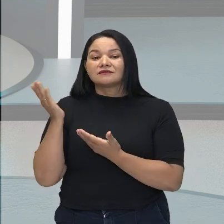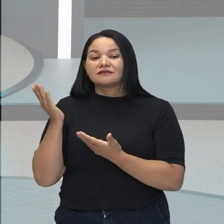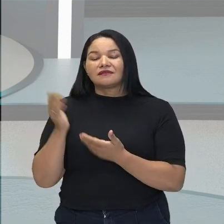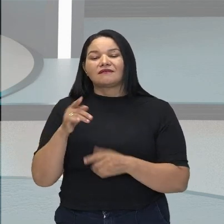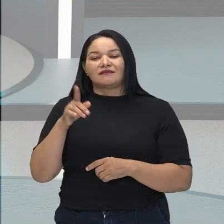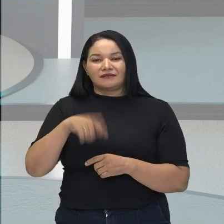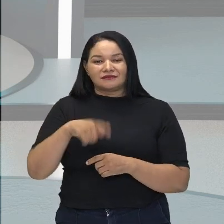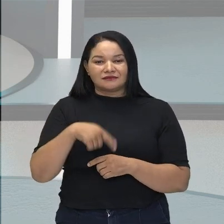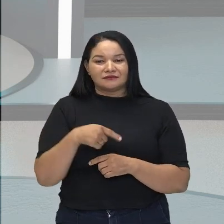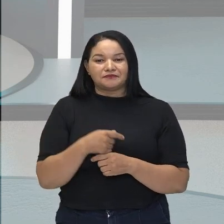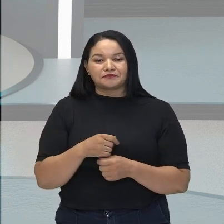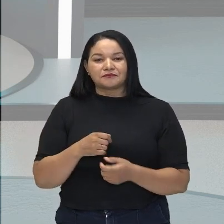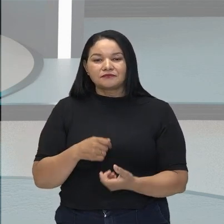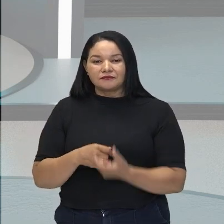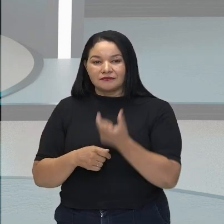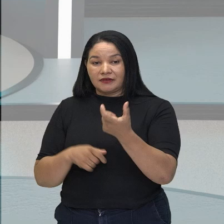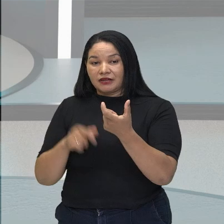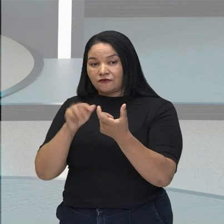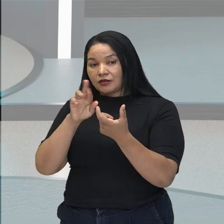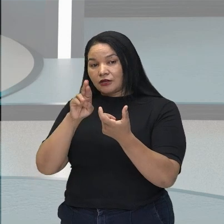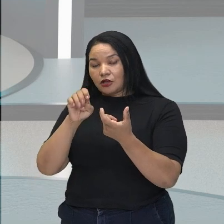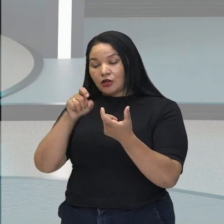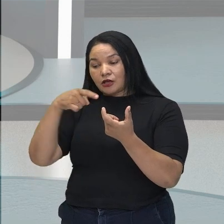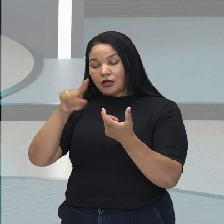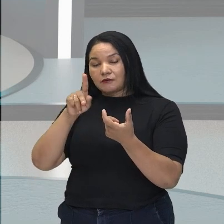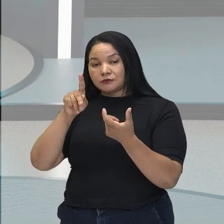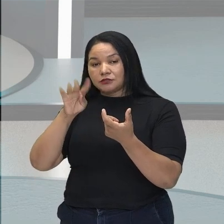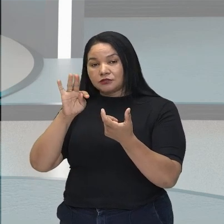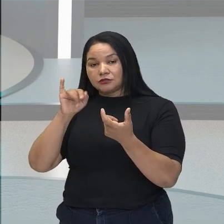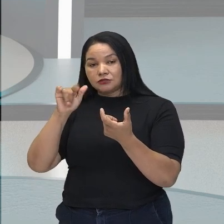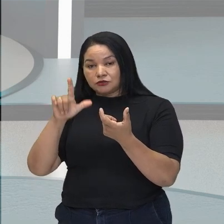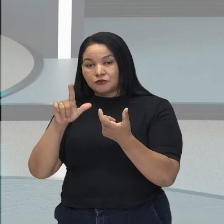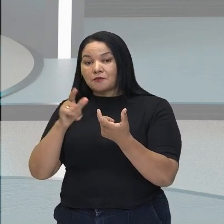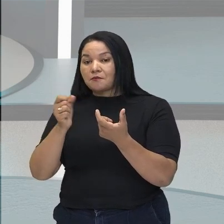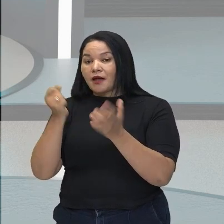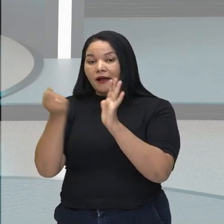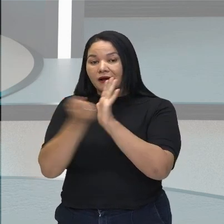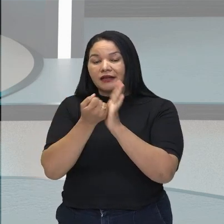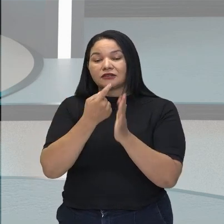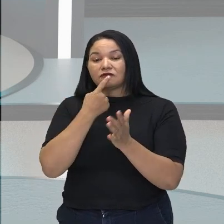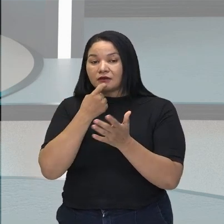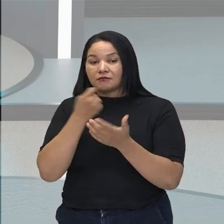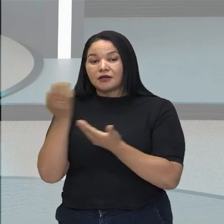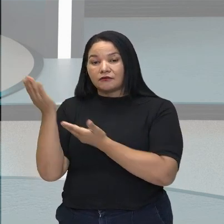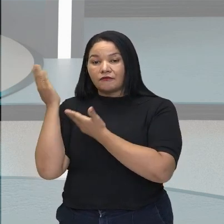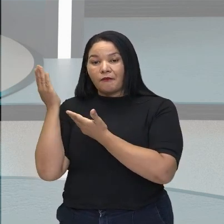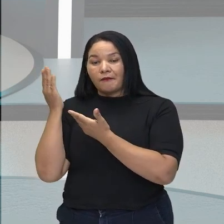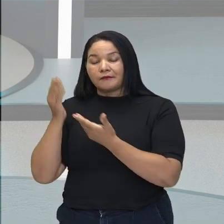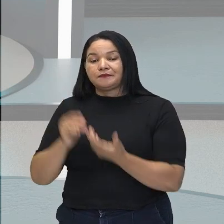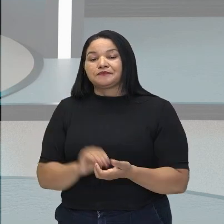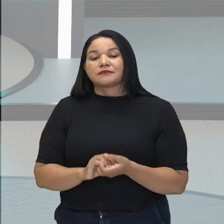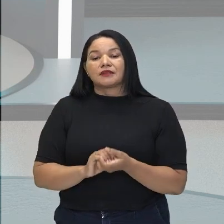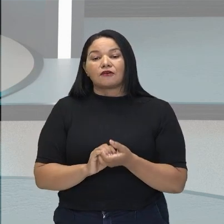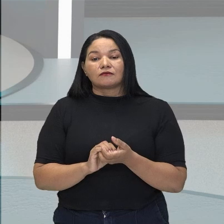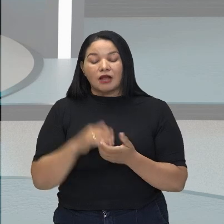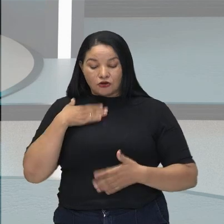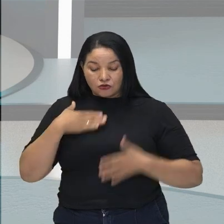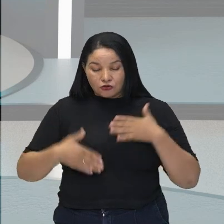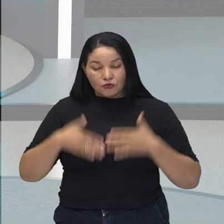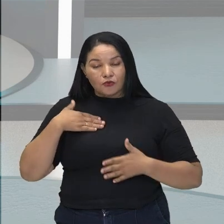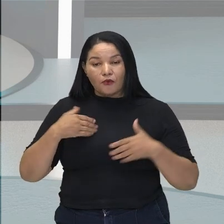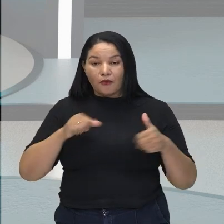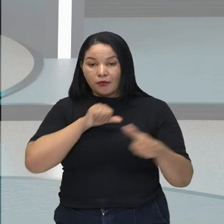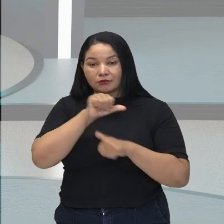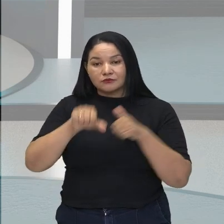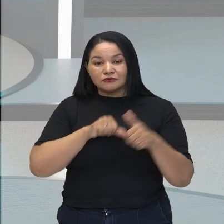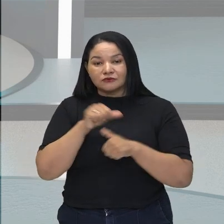um réptil, tá? Lá em vermelhinho, que pode mudar de cor para se camuflar.